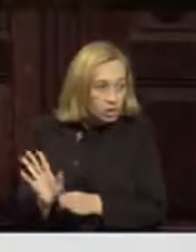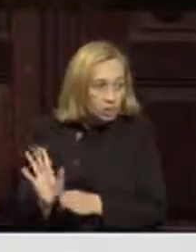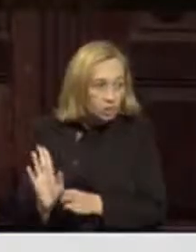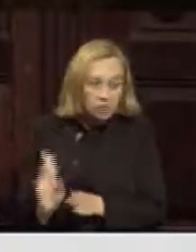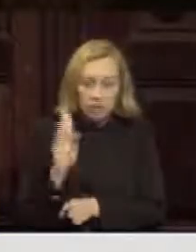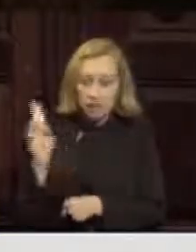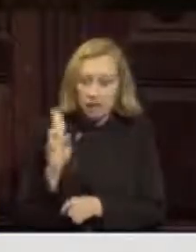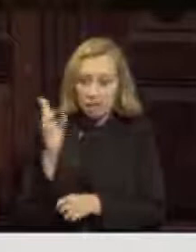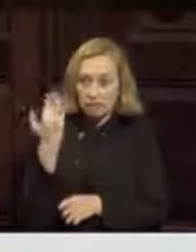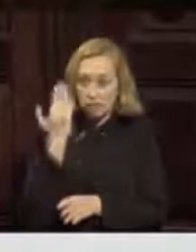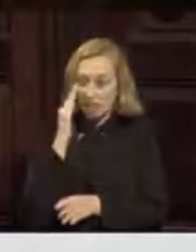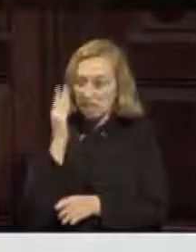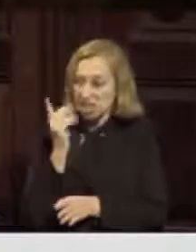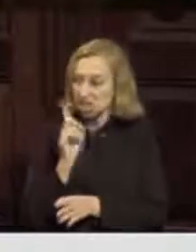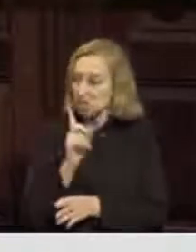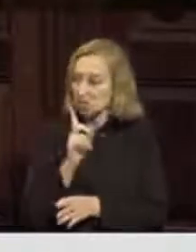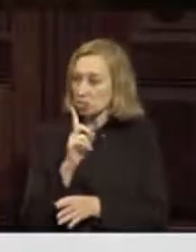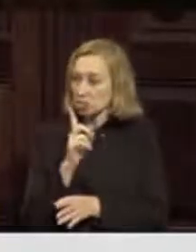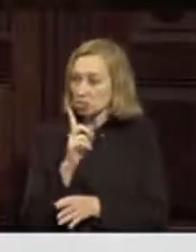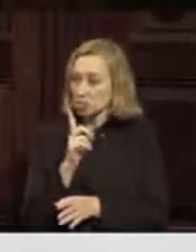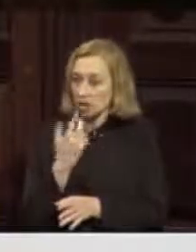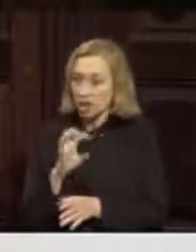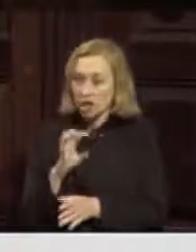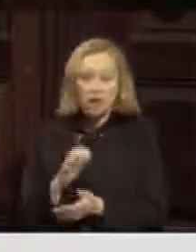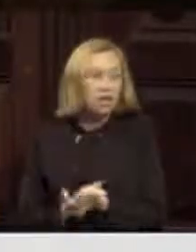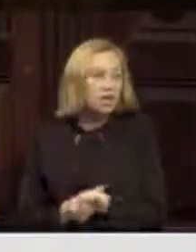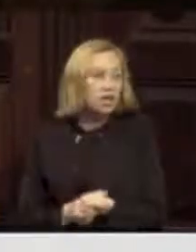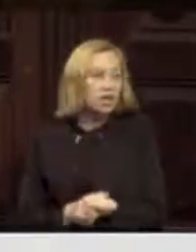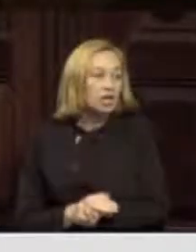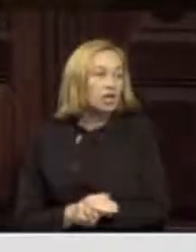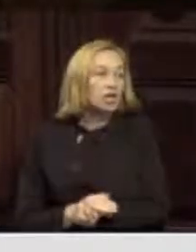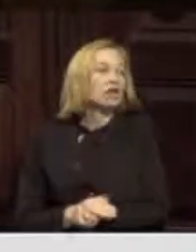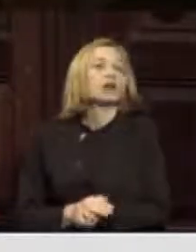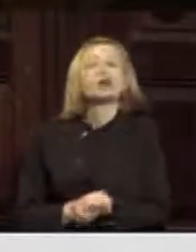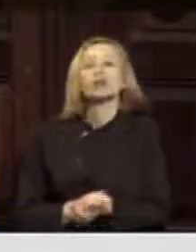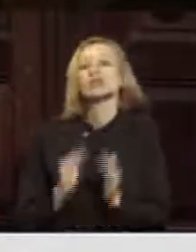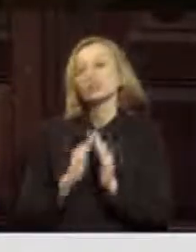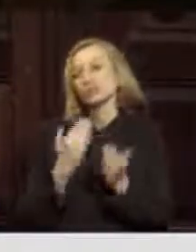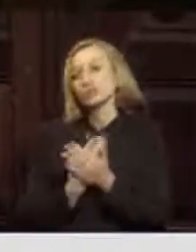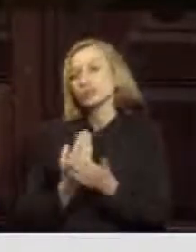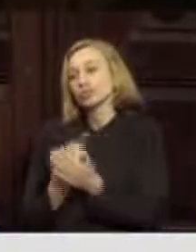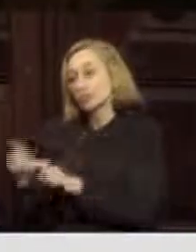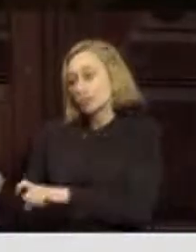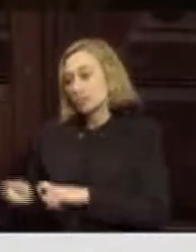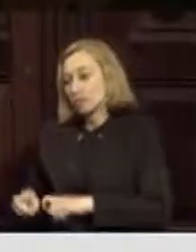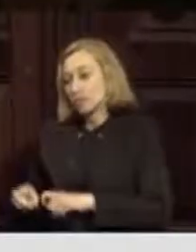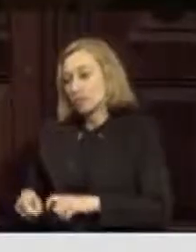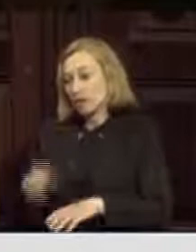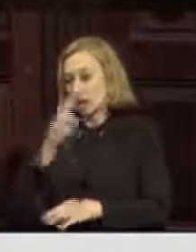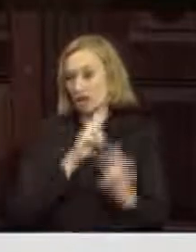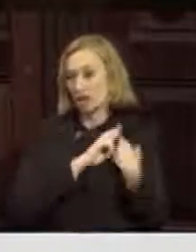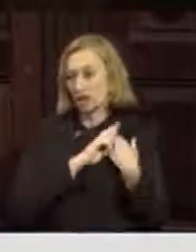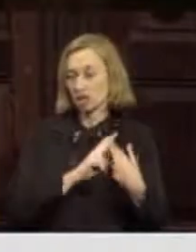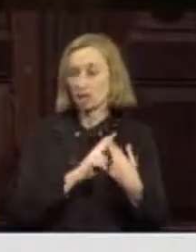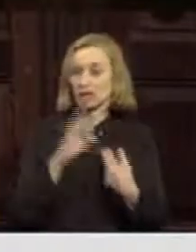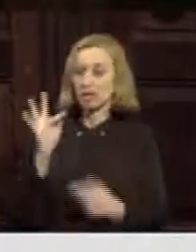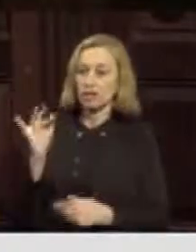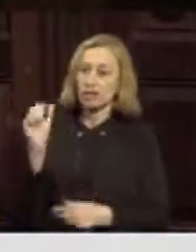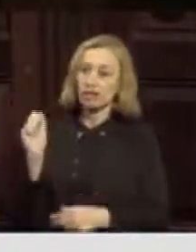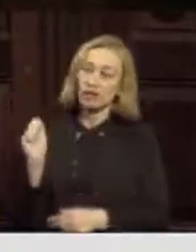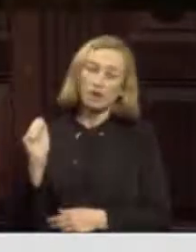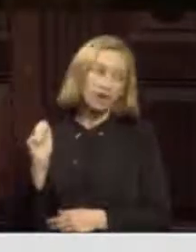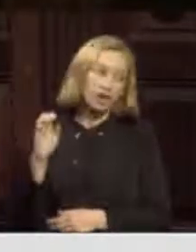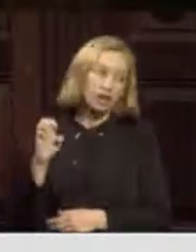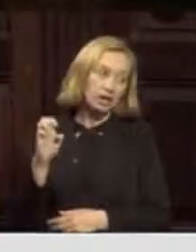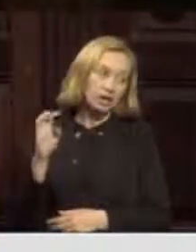caminho, a Escola Agrícola de Campos continua sob a responsabilidade da FAETEC. Não há possibilidade